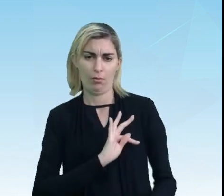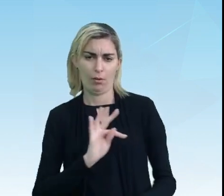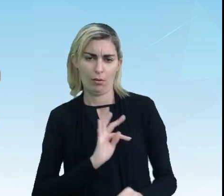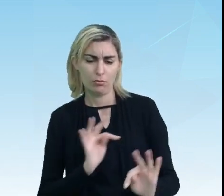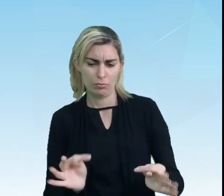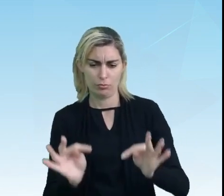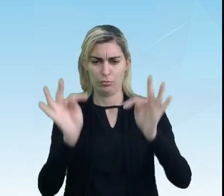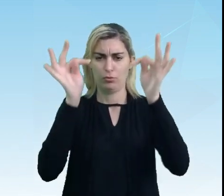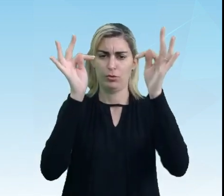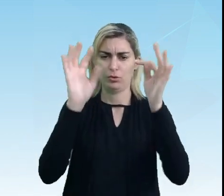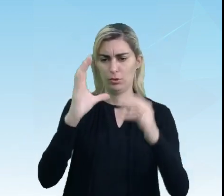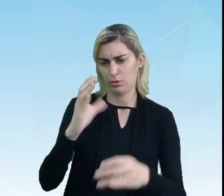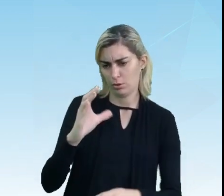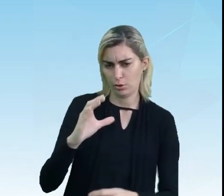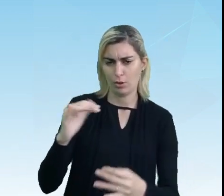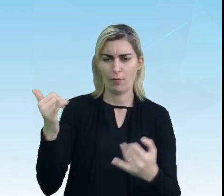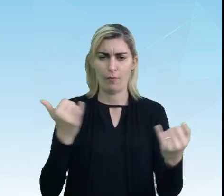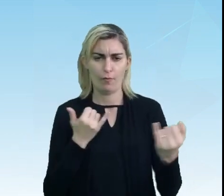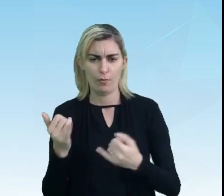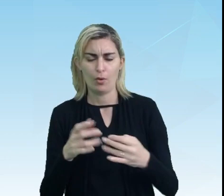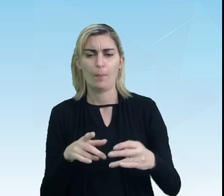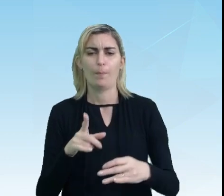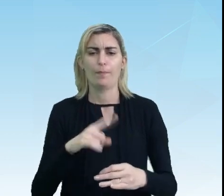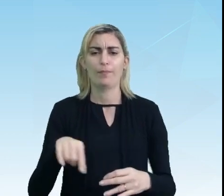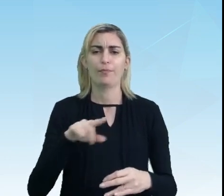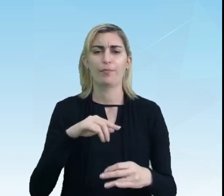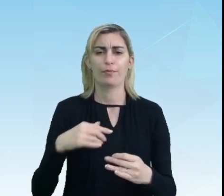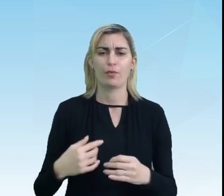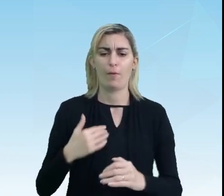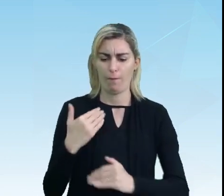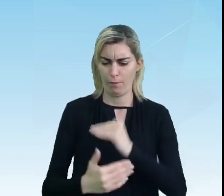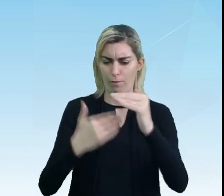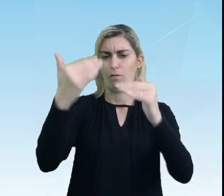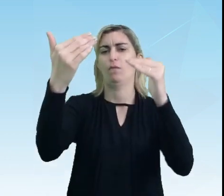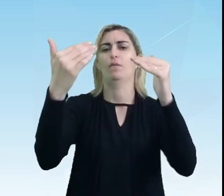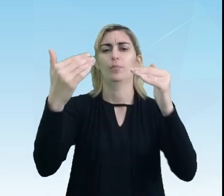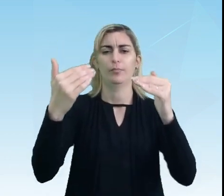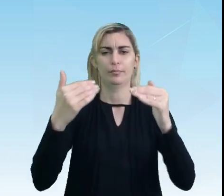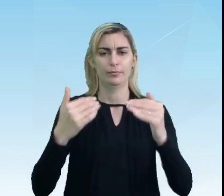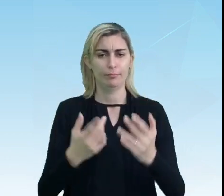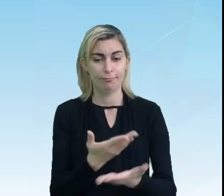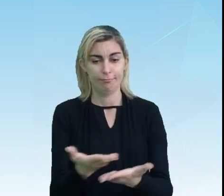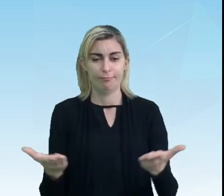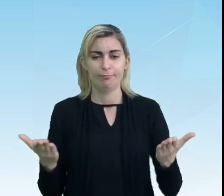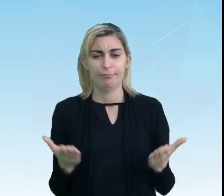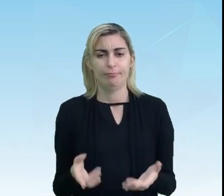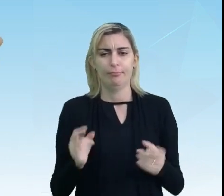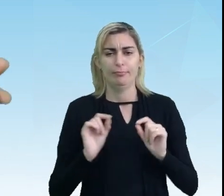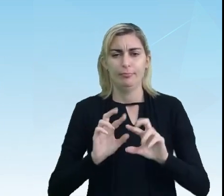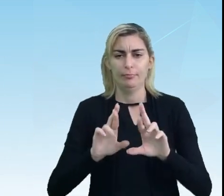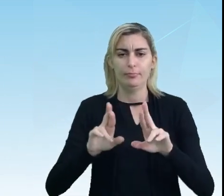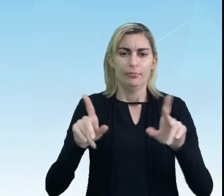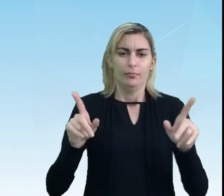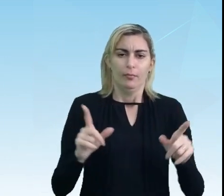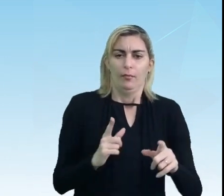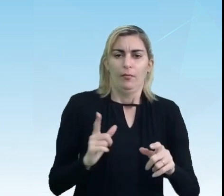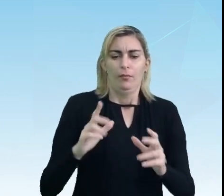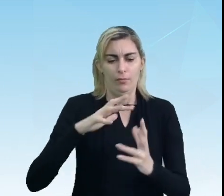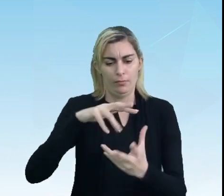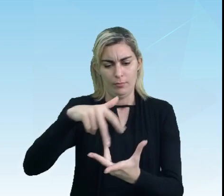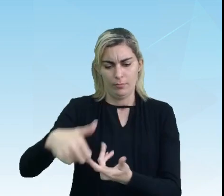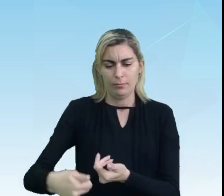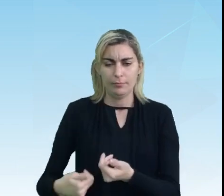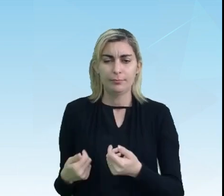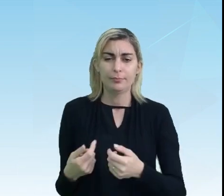e informacional, que propiciou o quê? Avanços suficientes para integrar as diferentes partes do